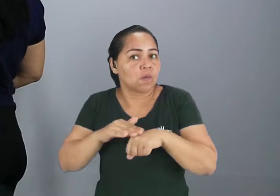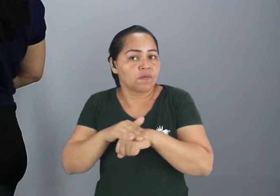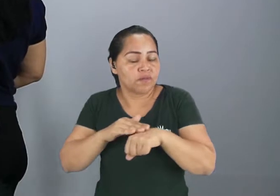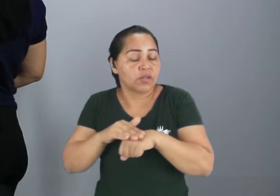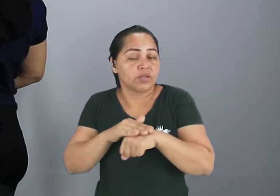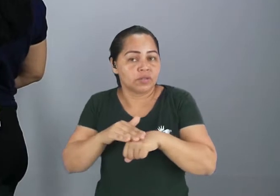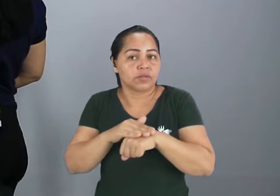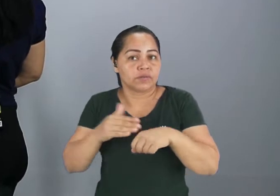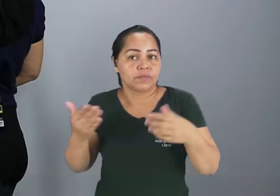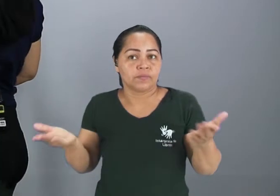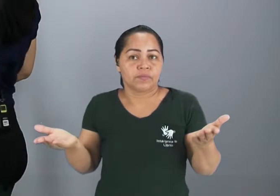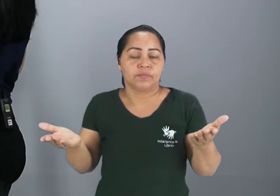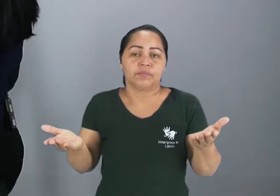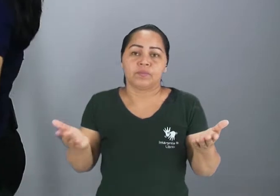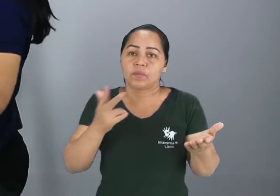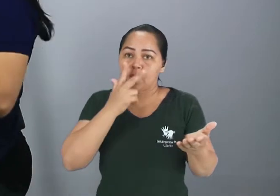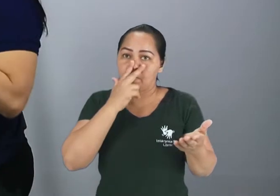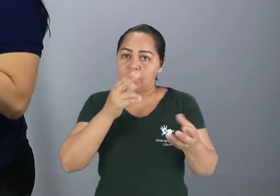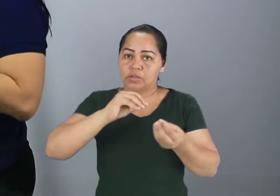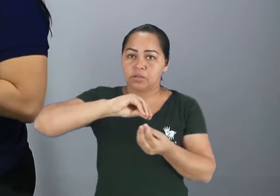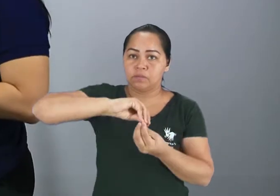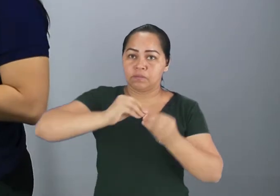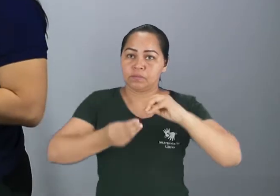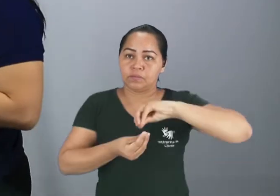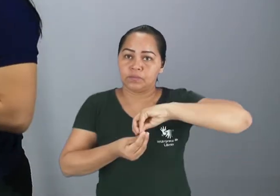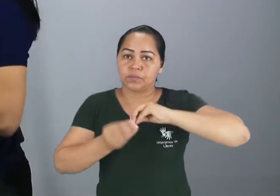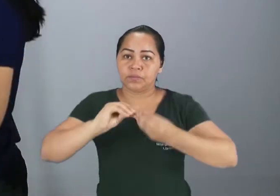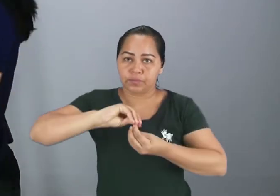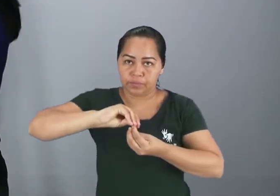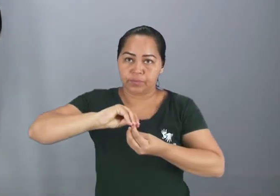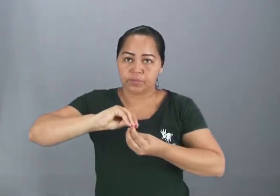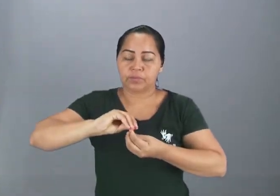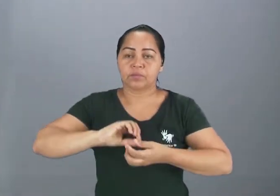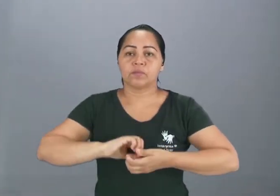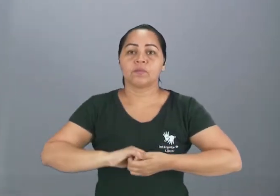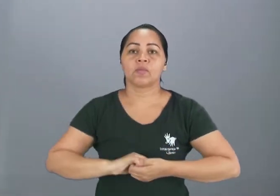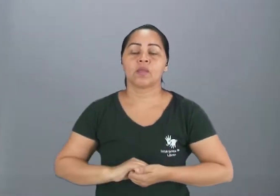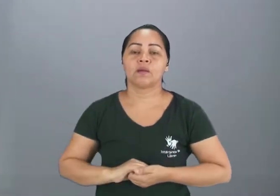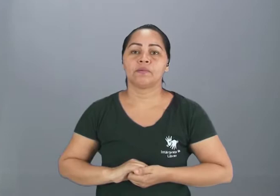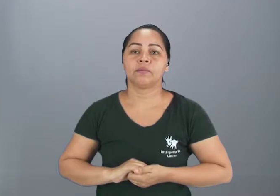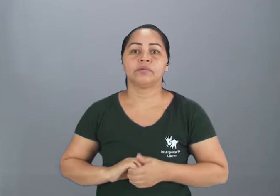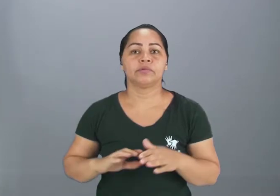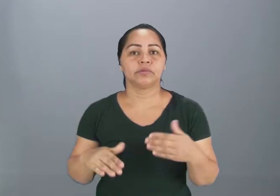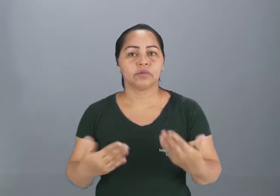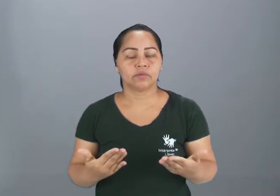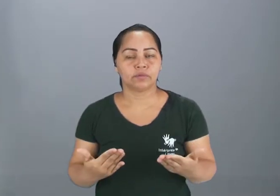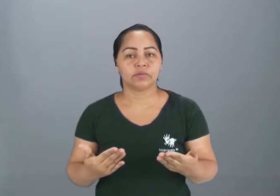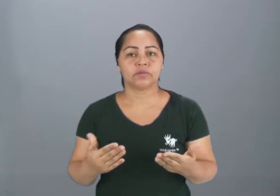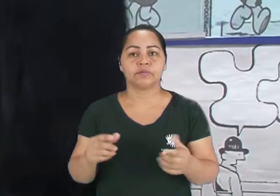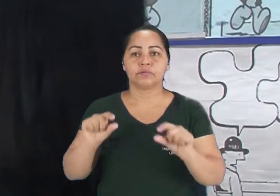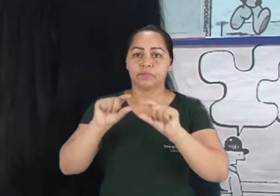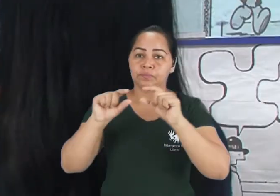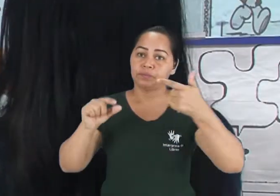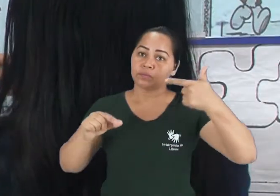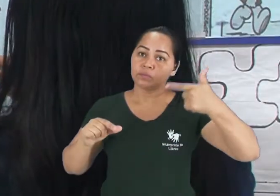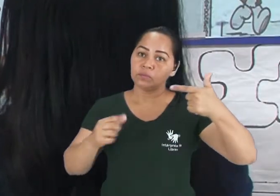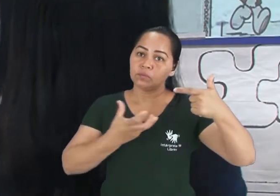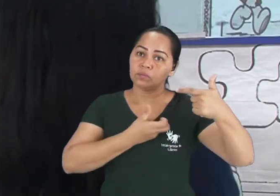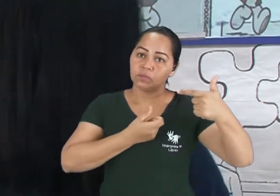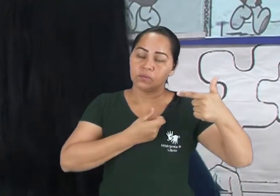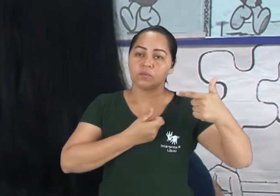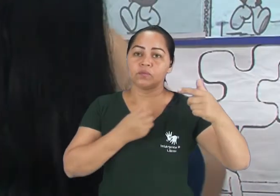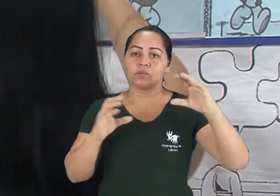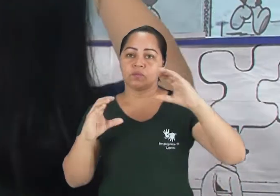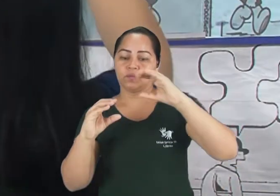ó? Um adentrando ao outro, tá? Então, você coloca aí, ó, no número 2. Encaixe dos